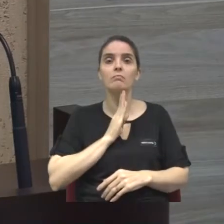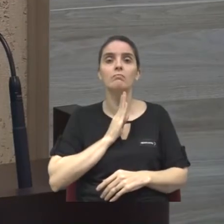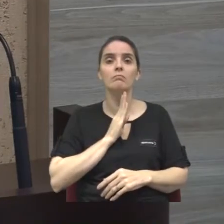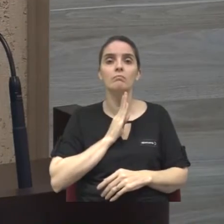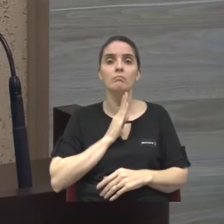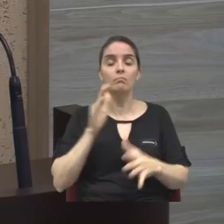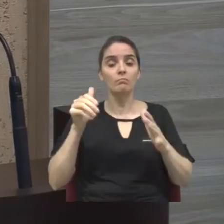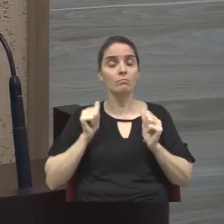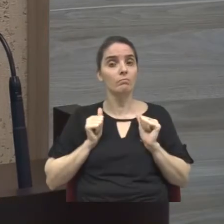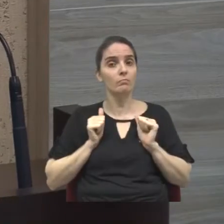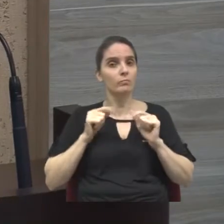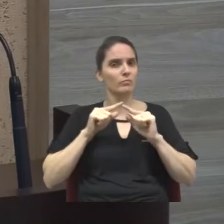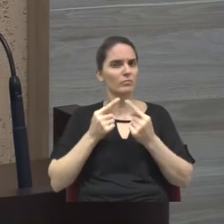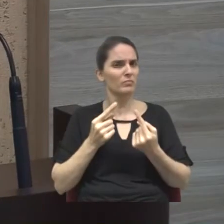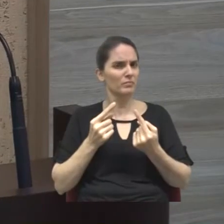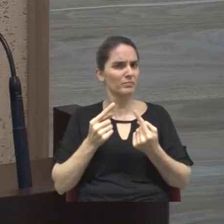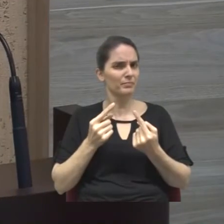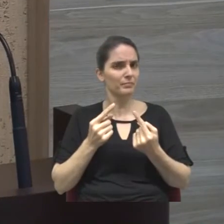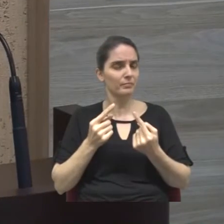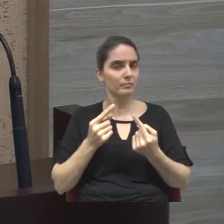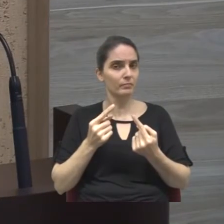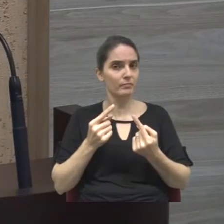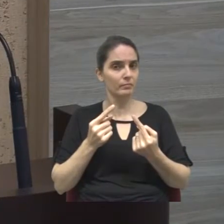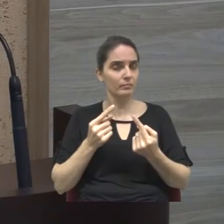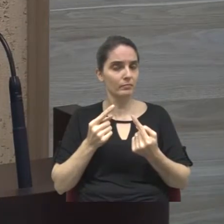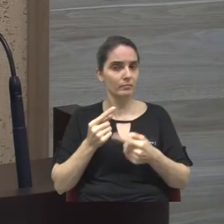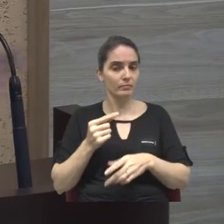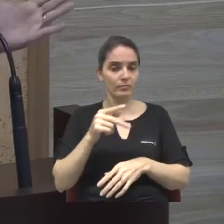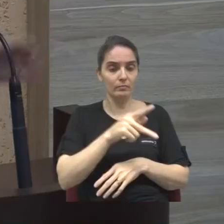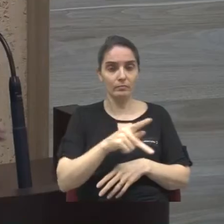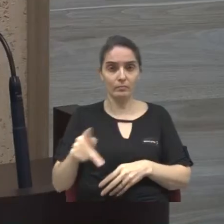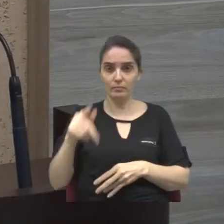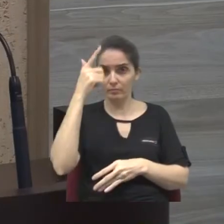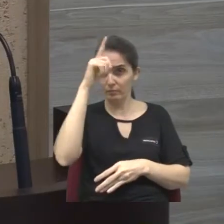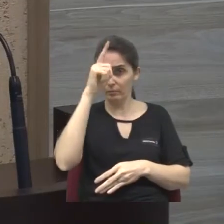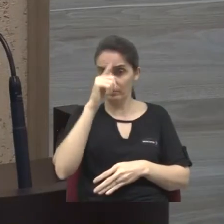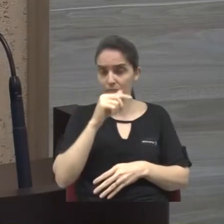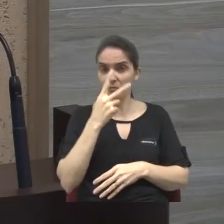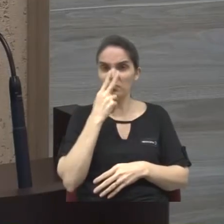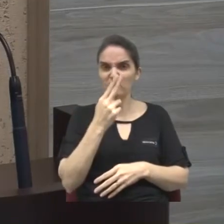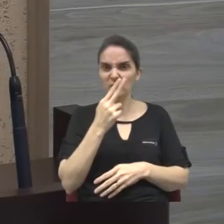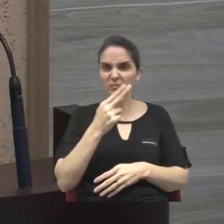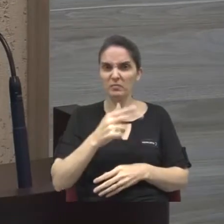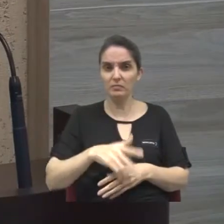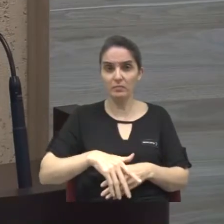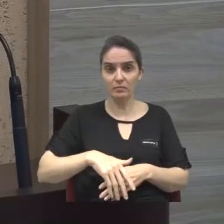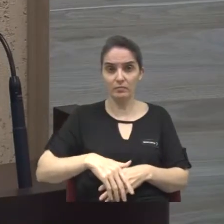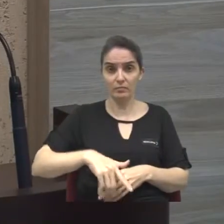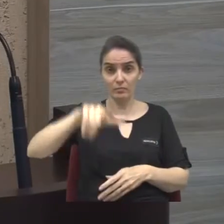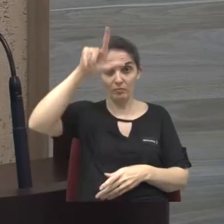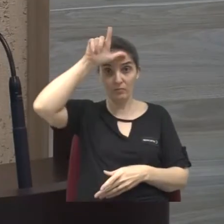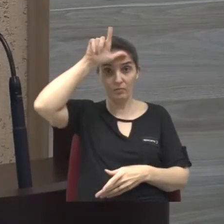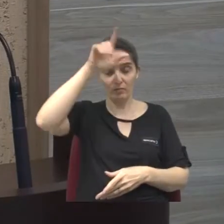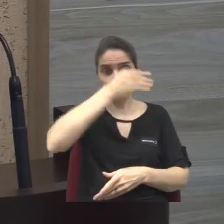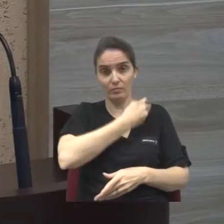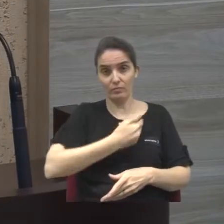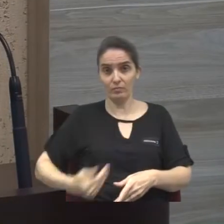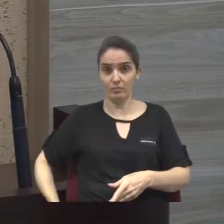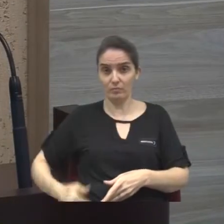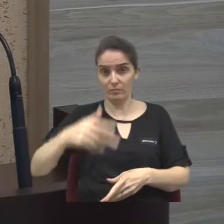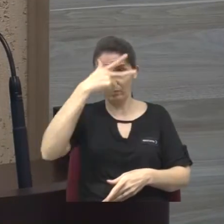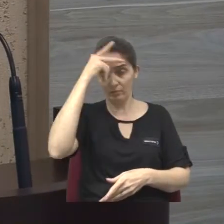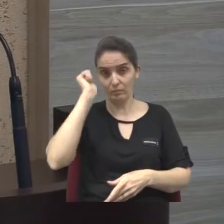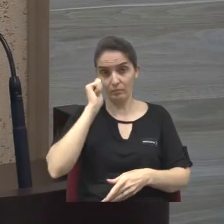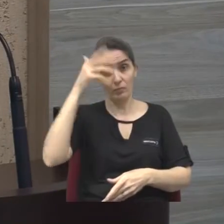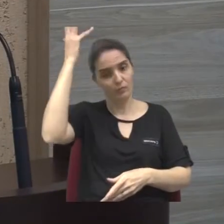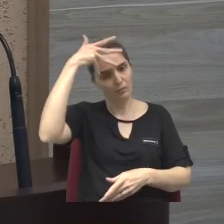despiu das atribuições de líder do governo. Deixe a vereadora Érica, assim, assumir essa posição. O